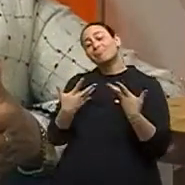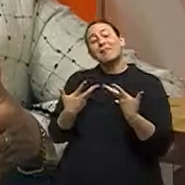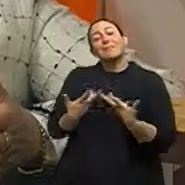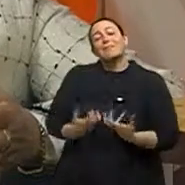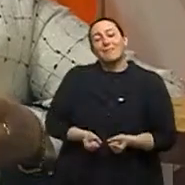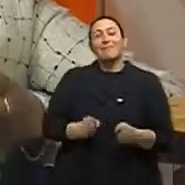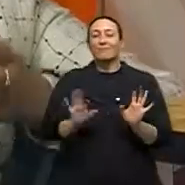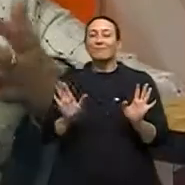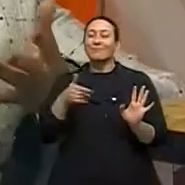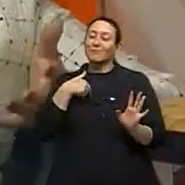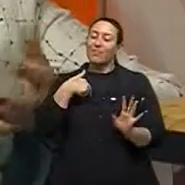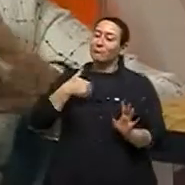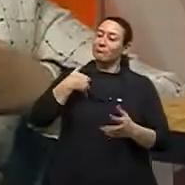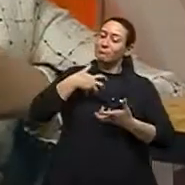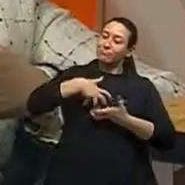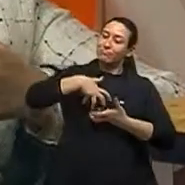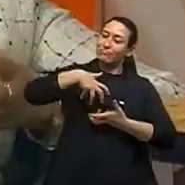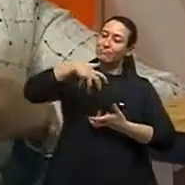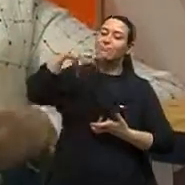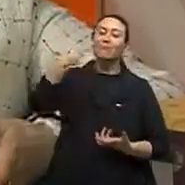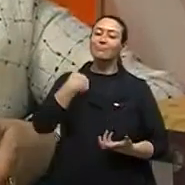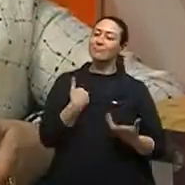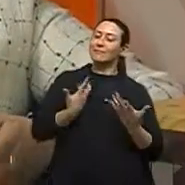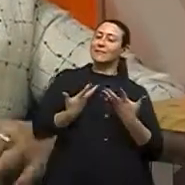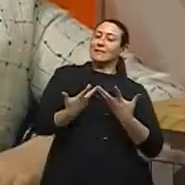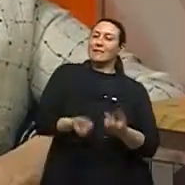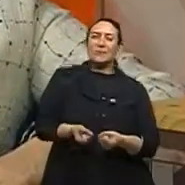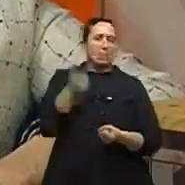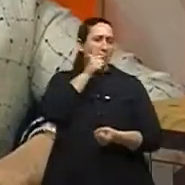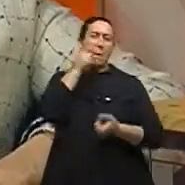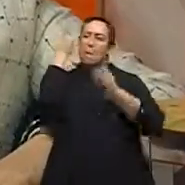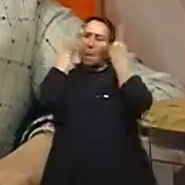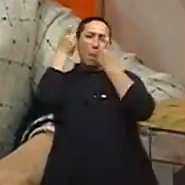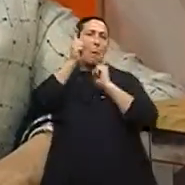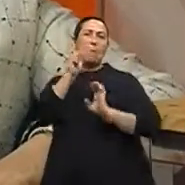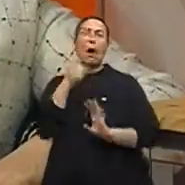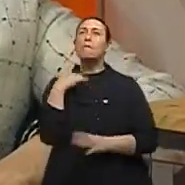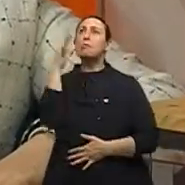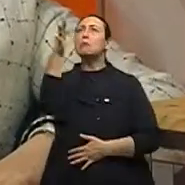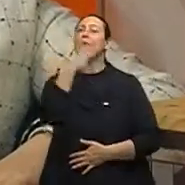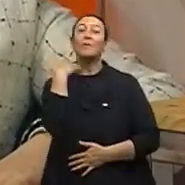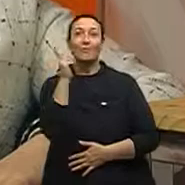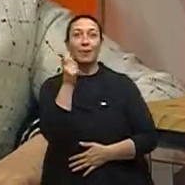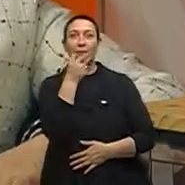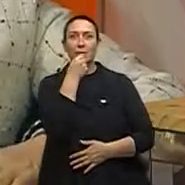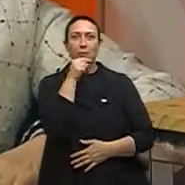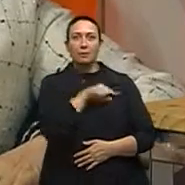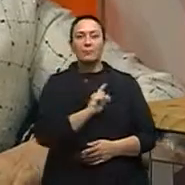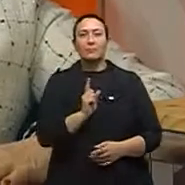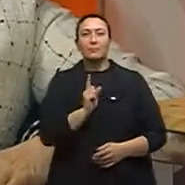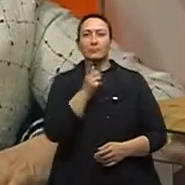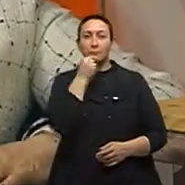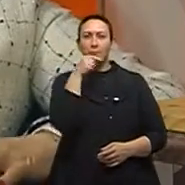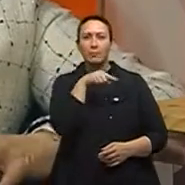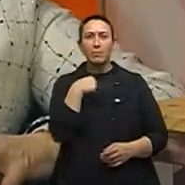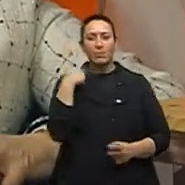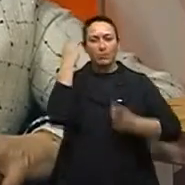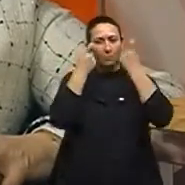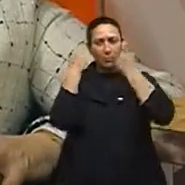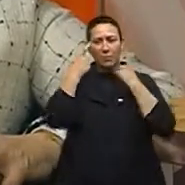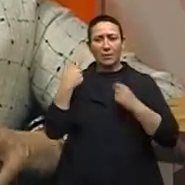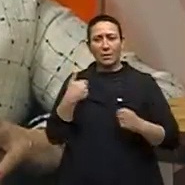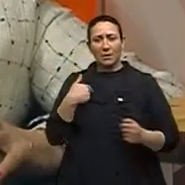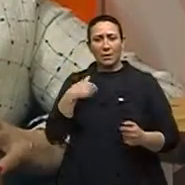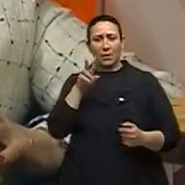eh vivendo mesmo ela não se preocupa com a morte pro homem a morte tá muito relacionada à perda da força